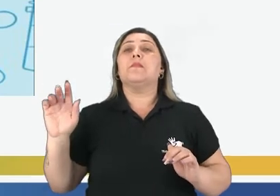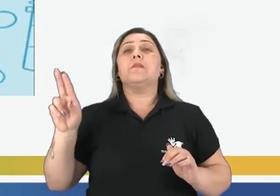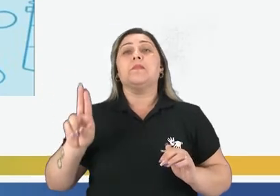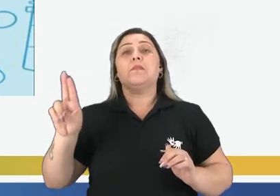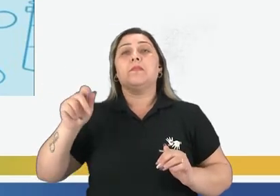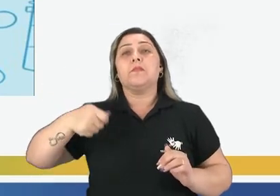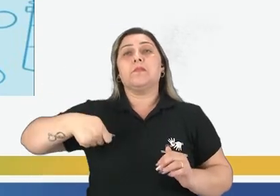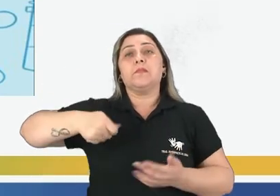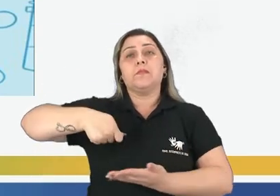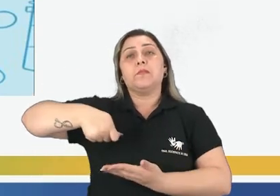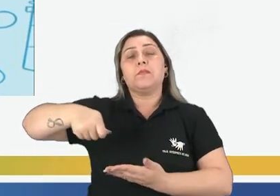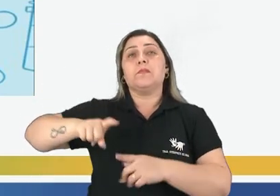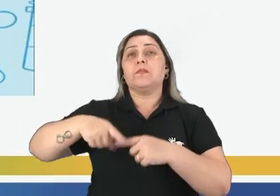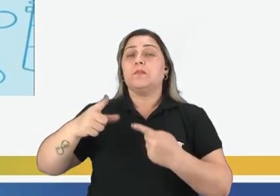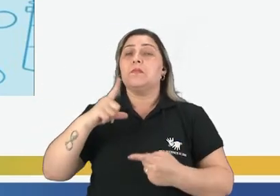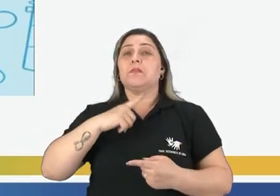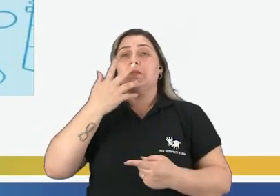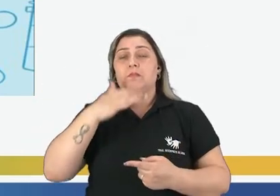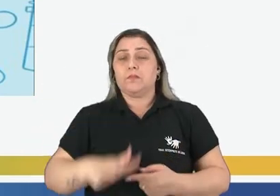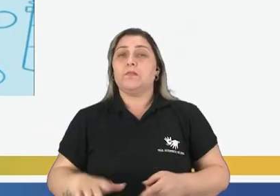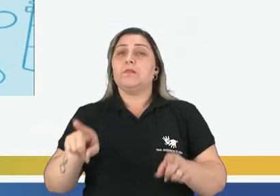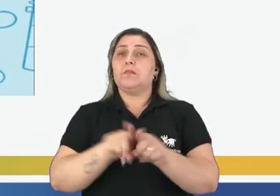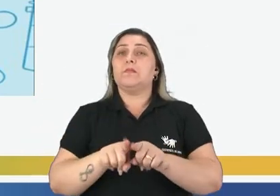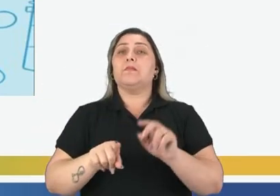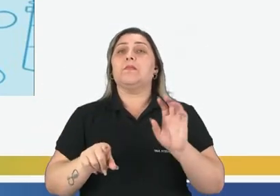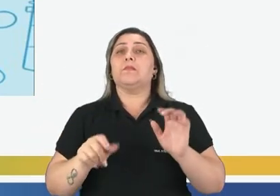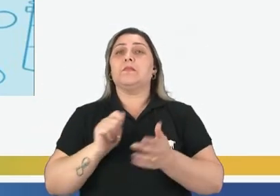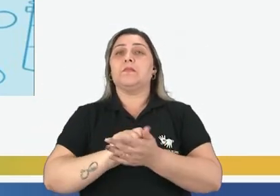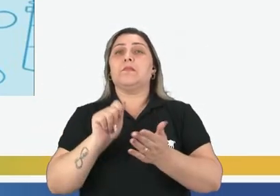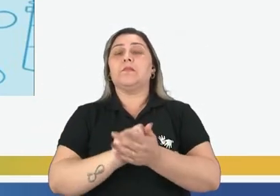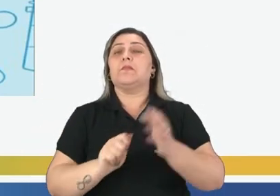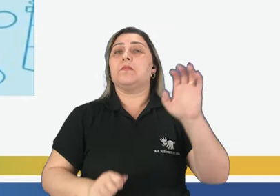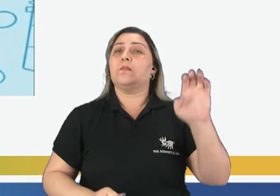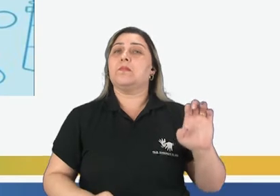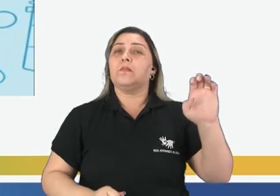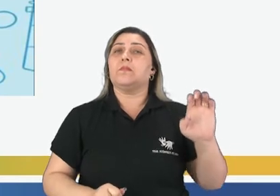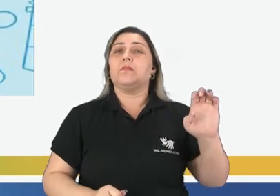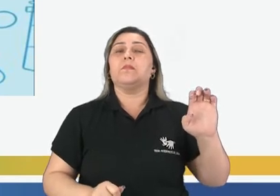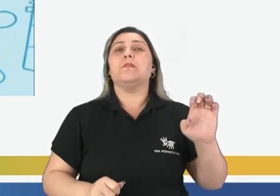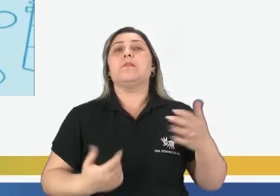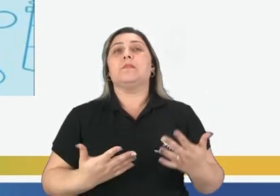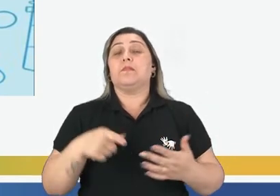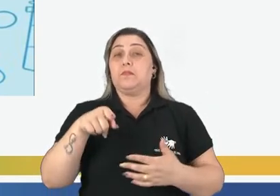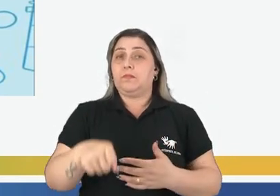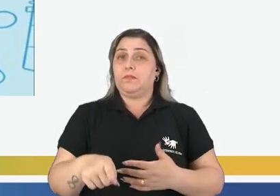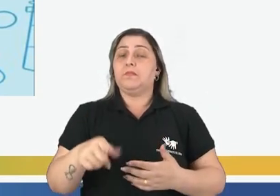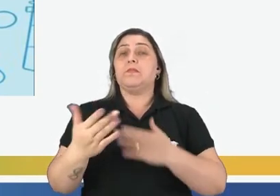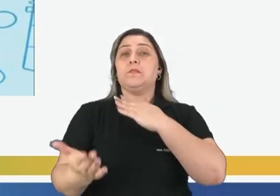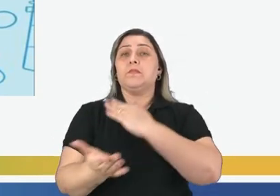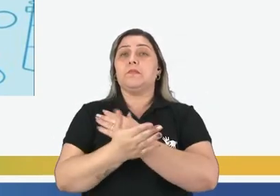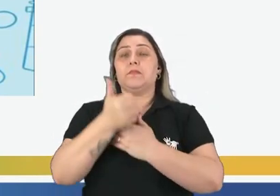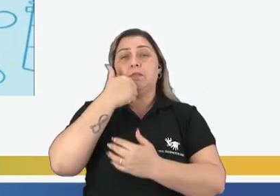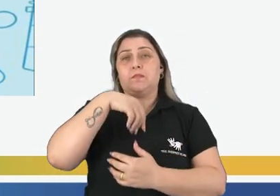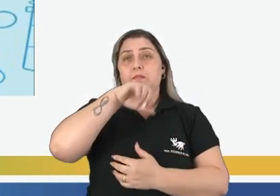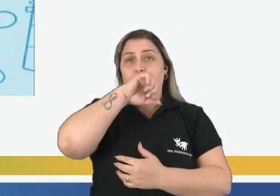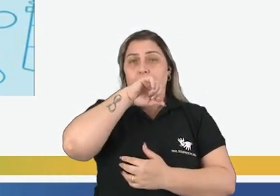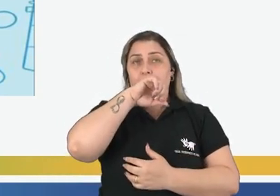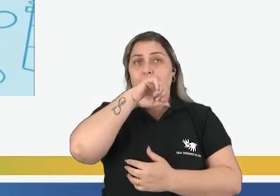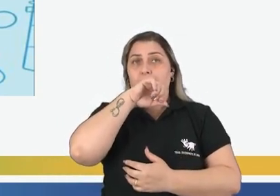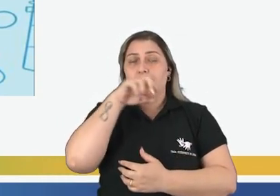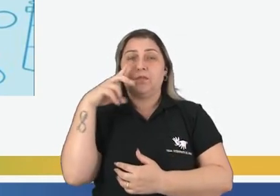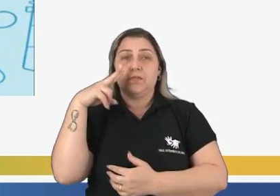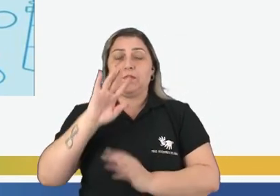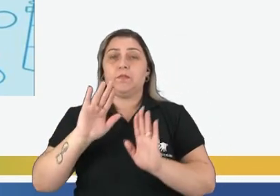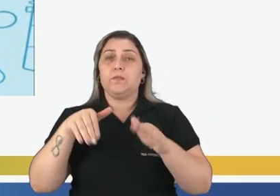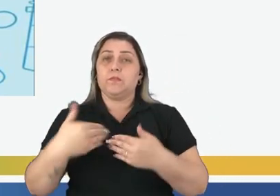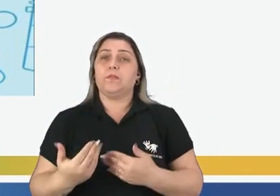para escrever, mas tem muita criança que também escreve com a mão esquerda. Então, você pede ajuda para sua mãe e